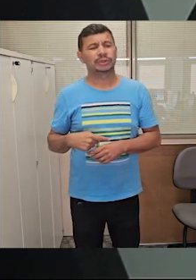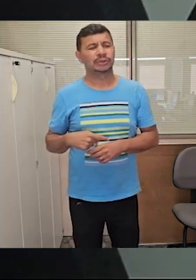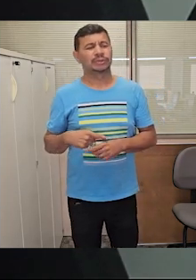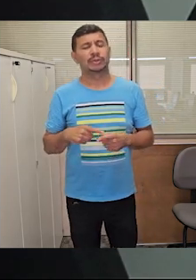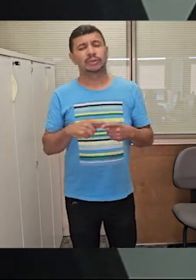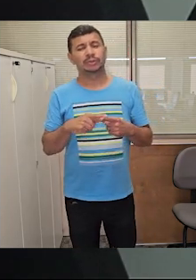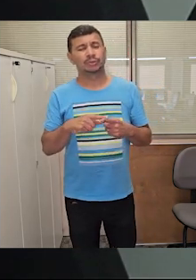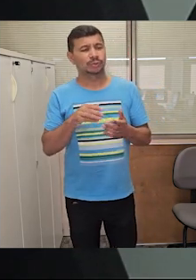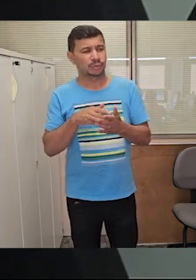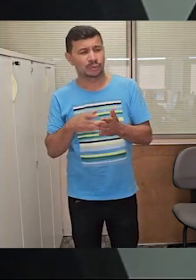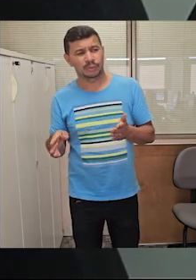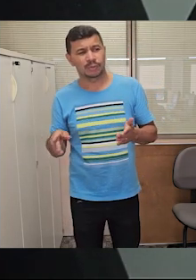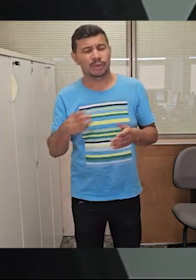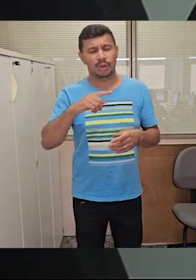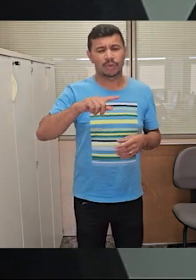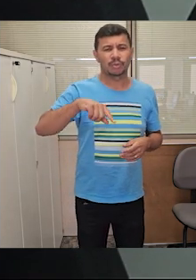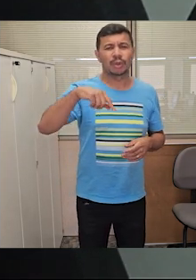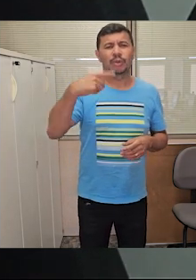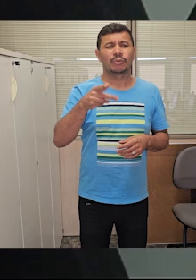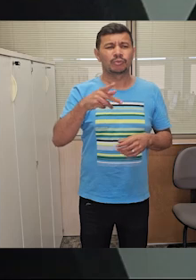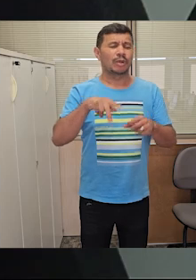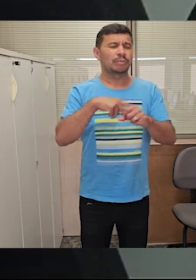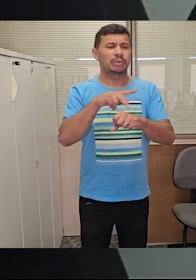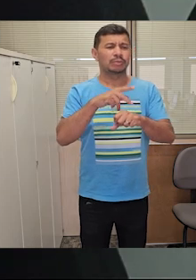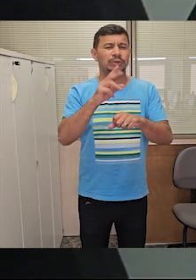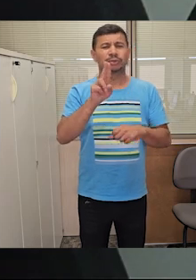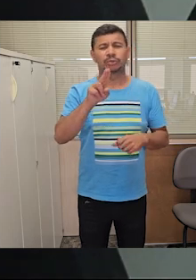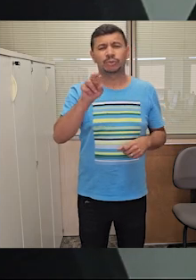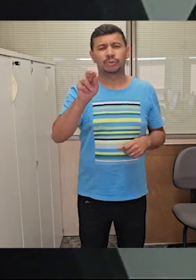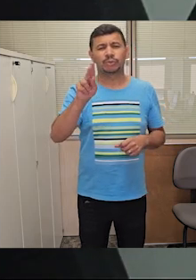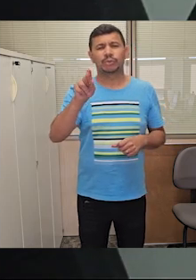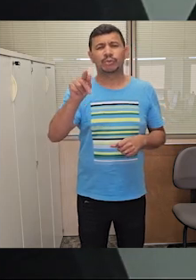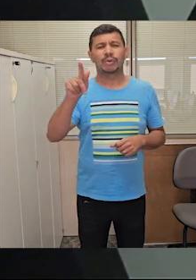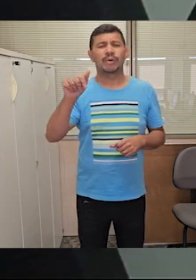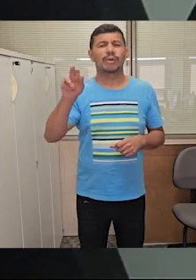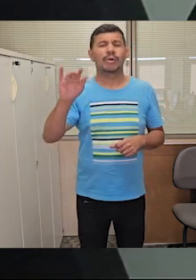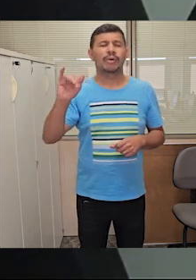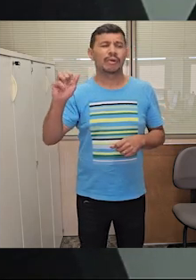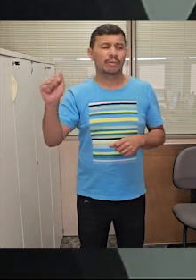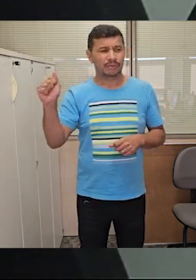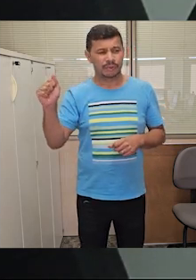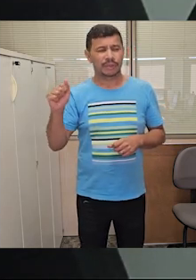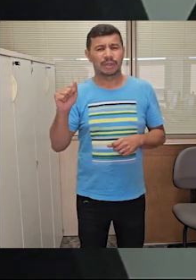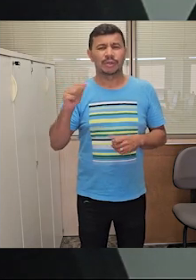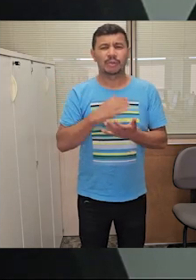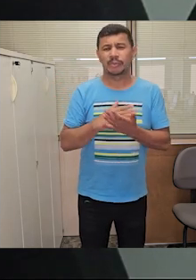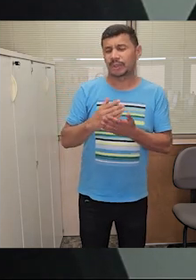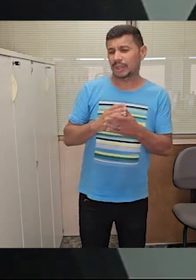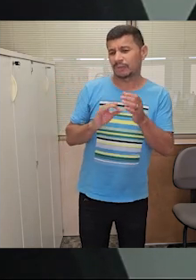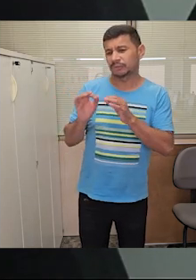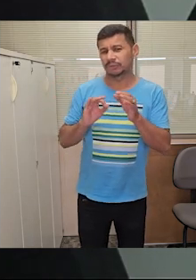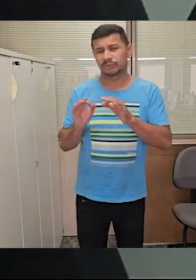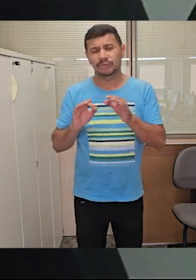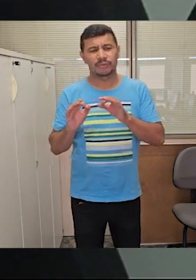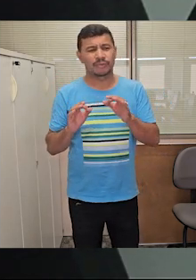deposto, mas ficou exilado no Uruguai. Agora, eles já começavam com o plano